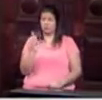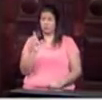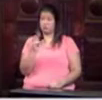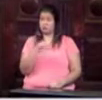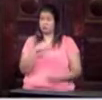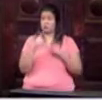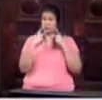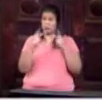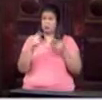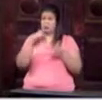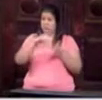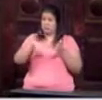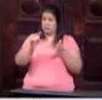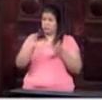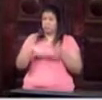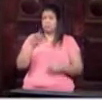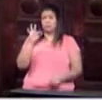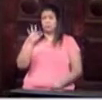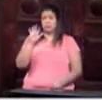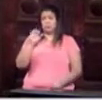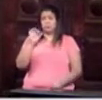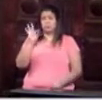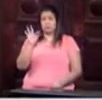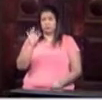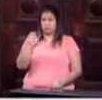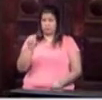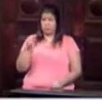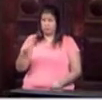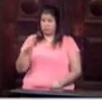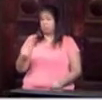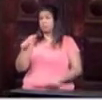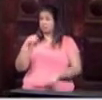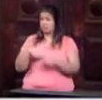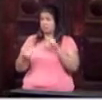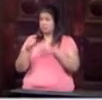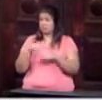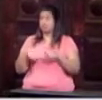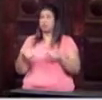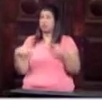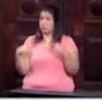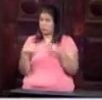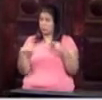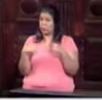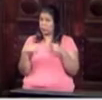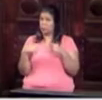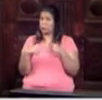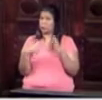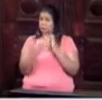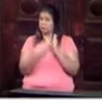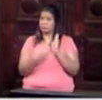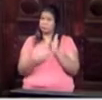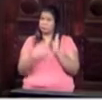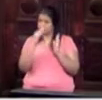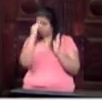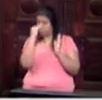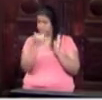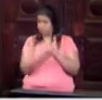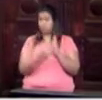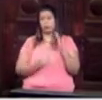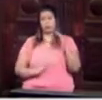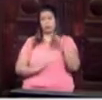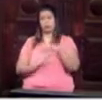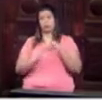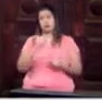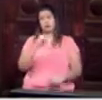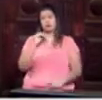do FEF de todo e qualquer setor da economia que se enquadre nesta faixa de faturamento, que é de até 100 milhões de reais.